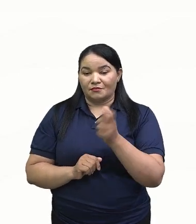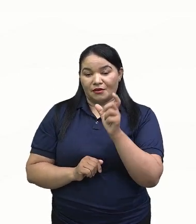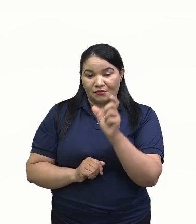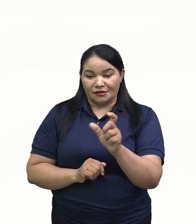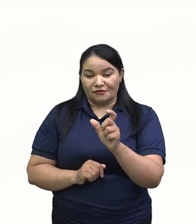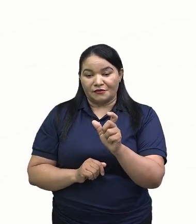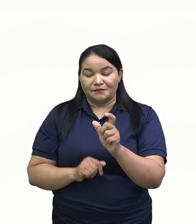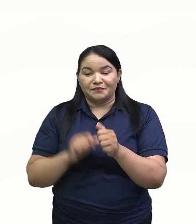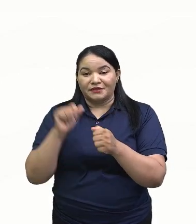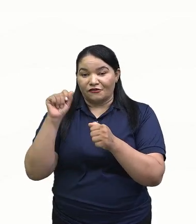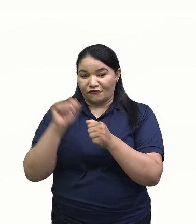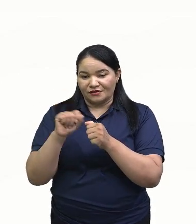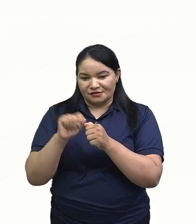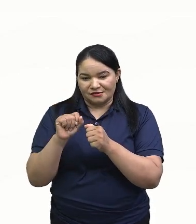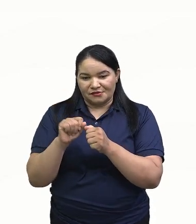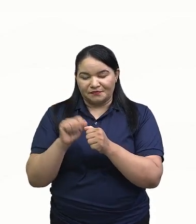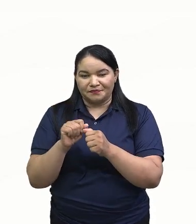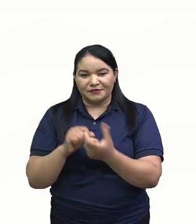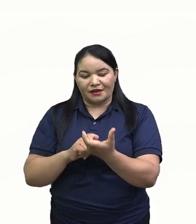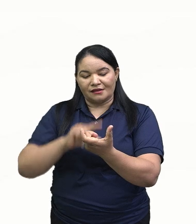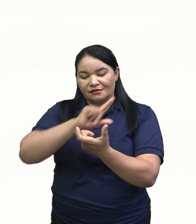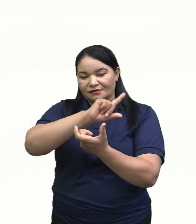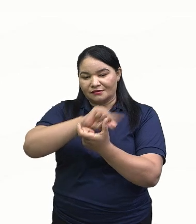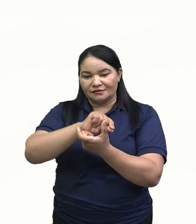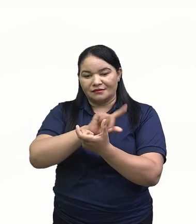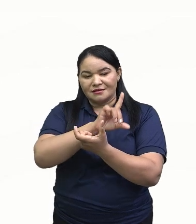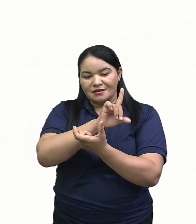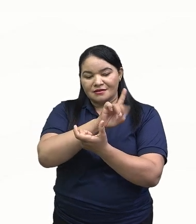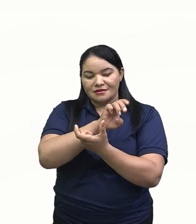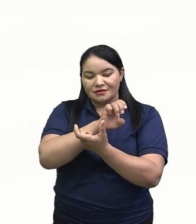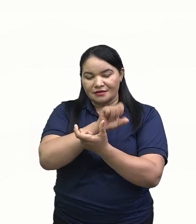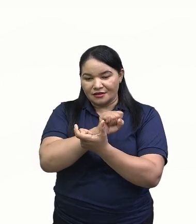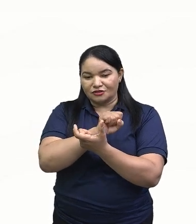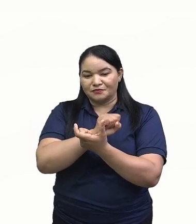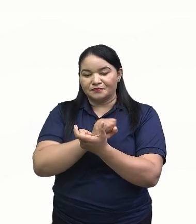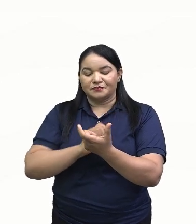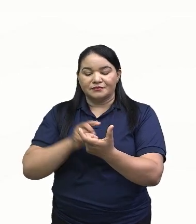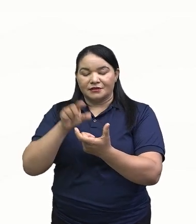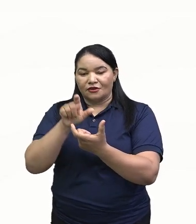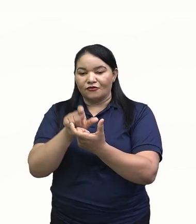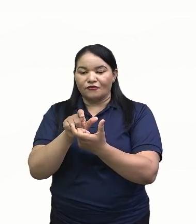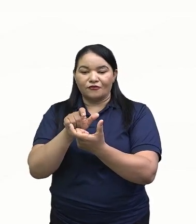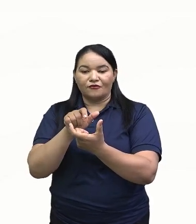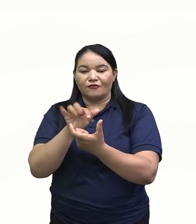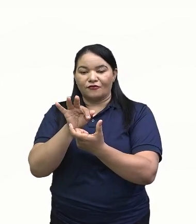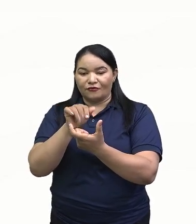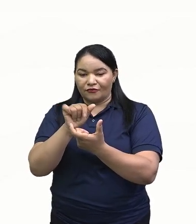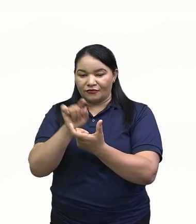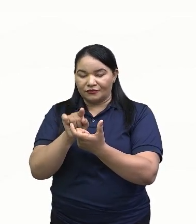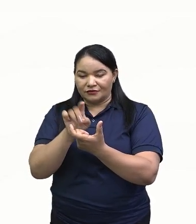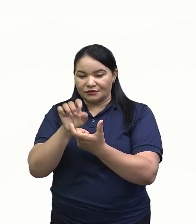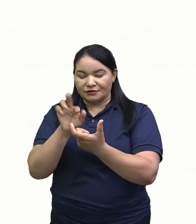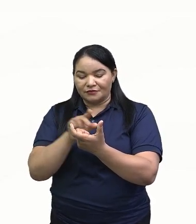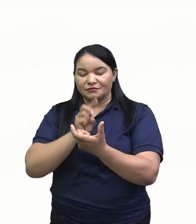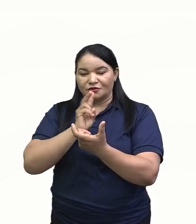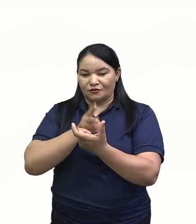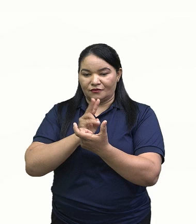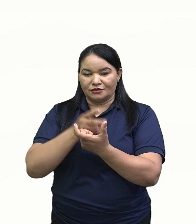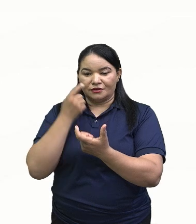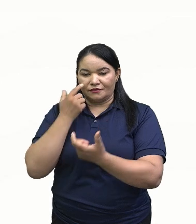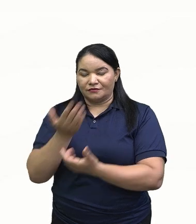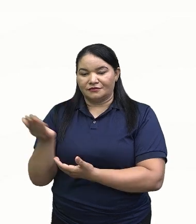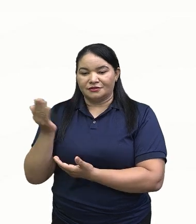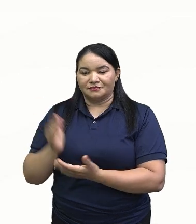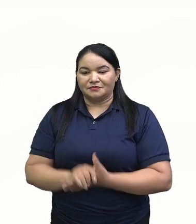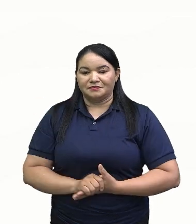prefixo des. E o fazer é o radical. radical,